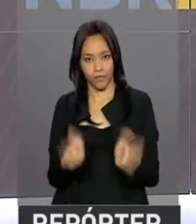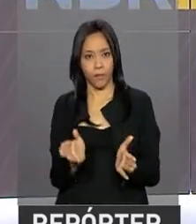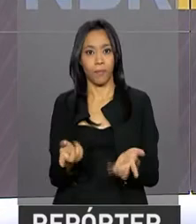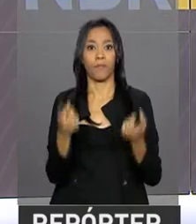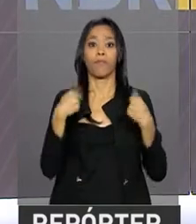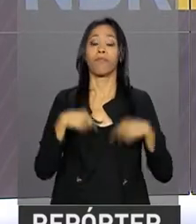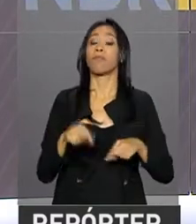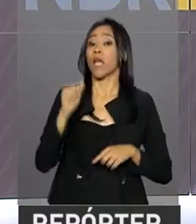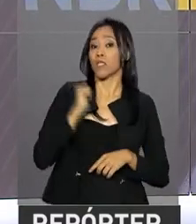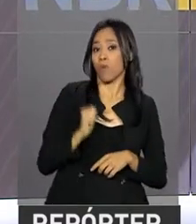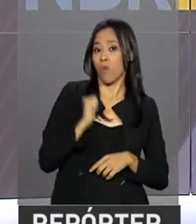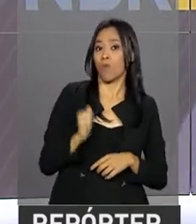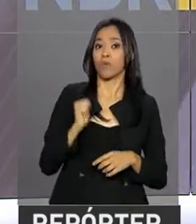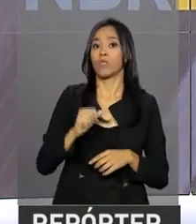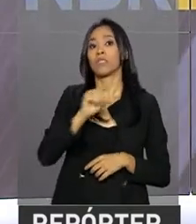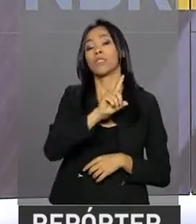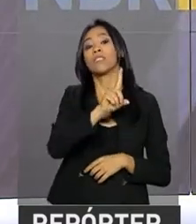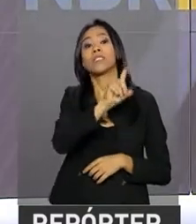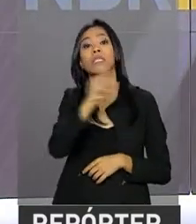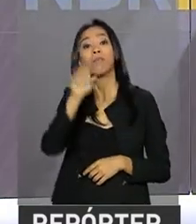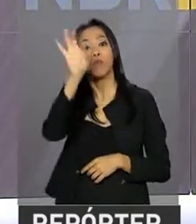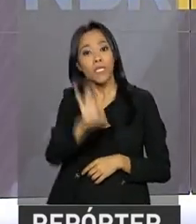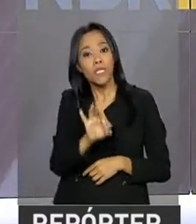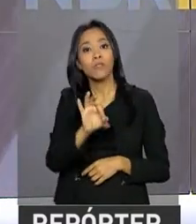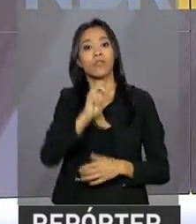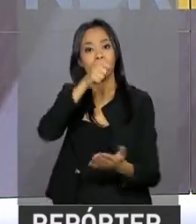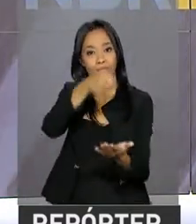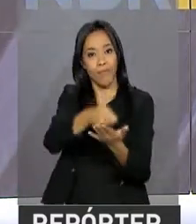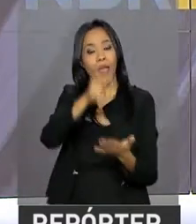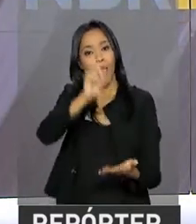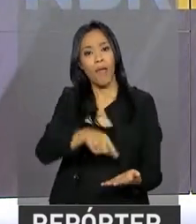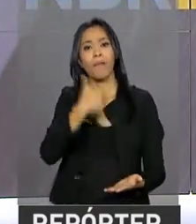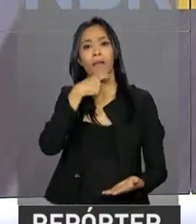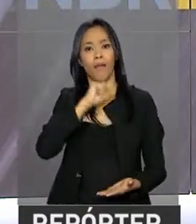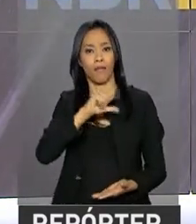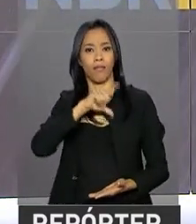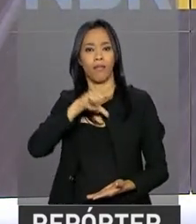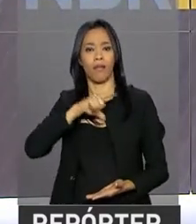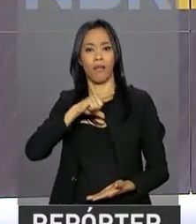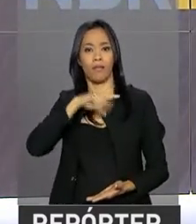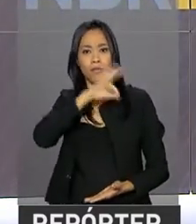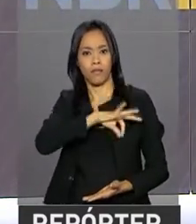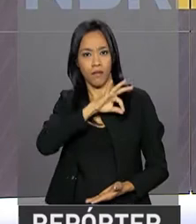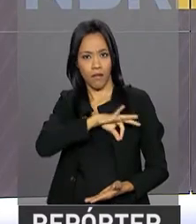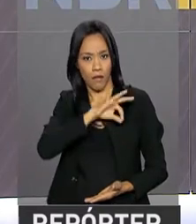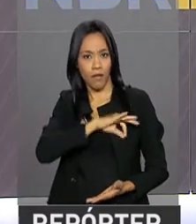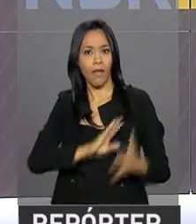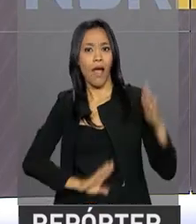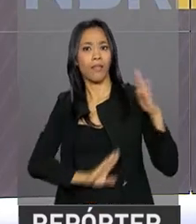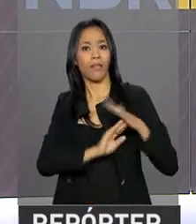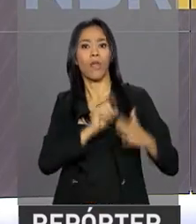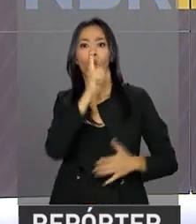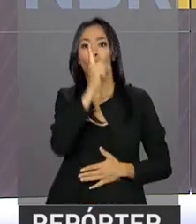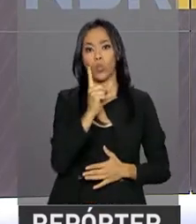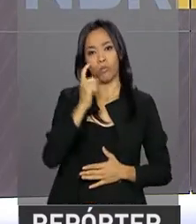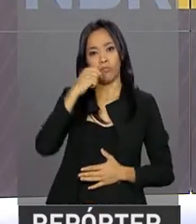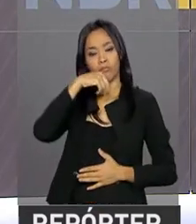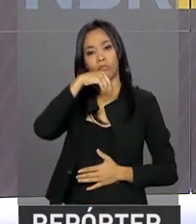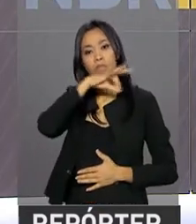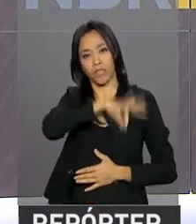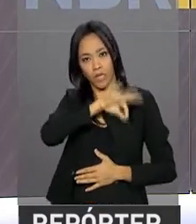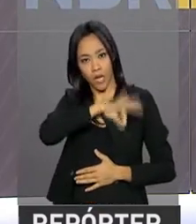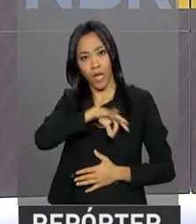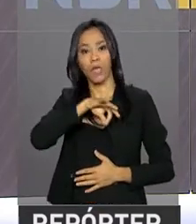integrais integrais são para os candidatos com renda familiar bruta por pessoa de até um salário mínimo e